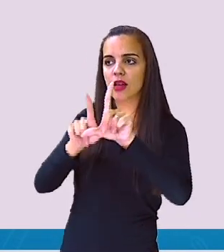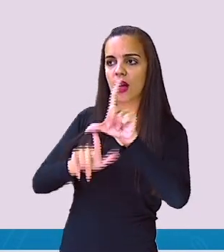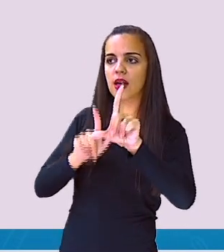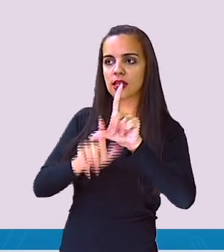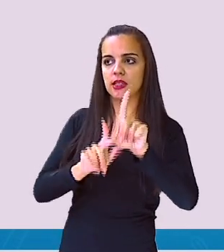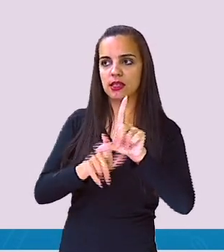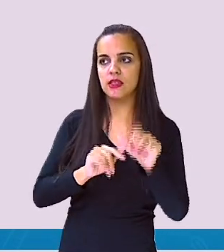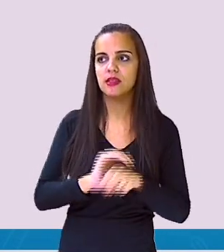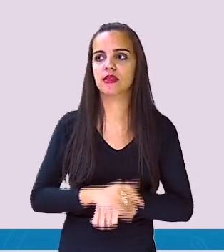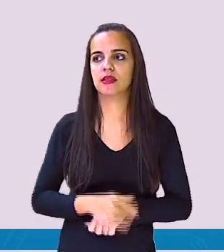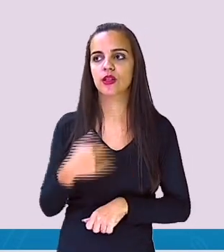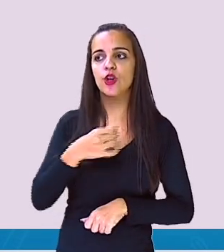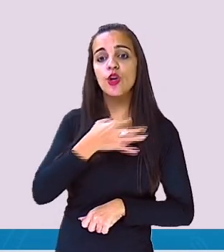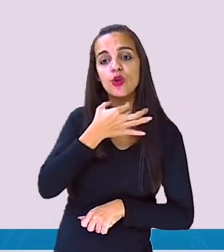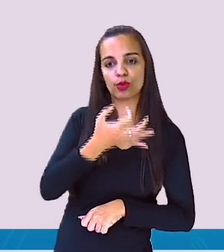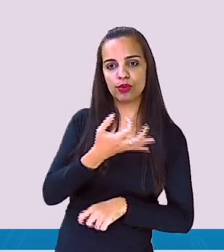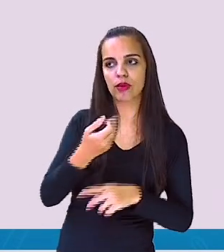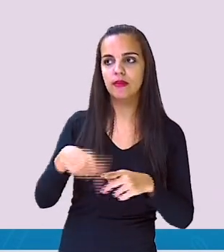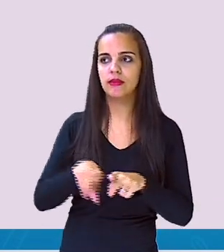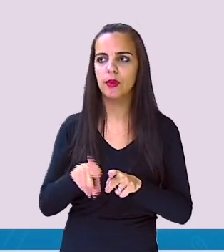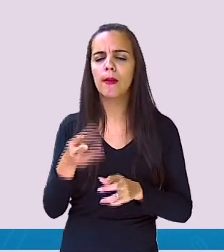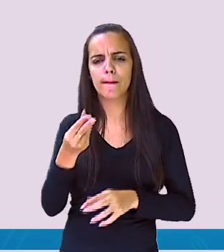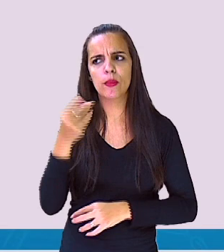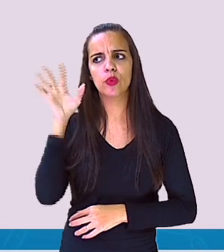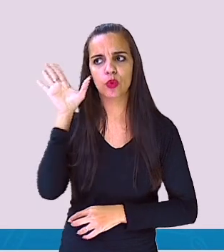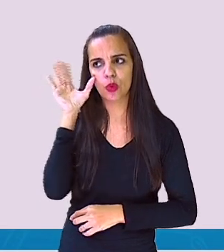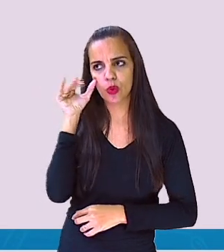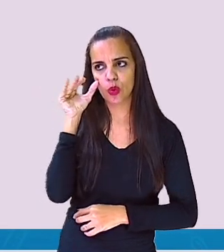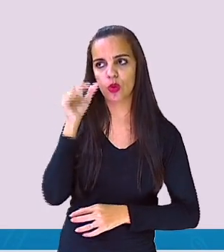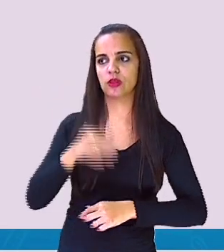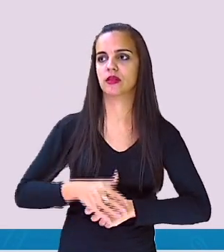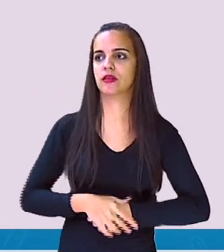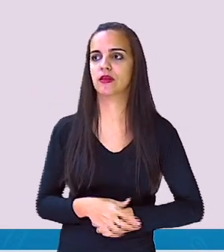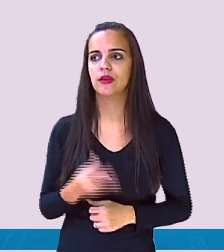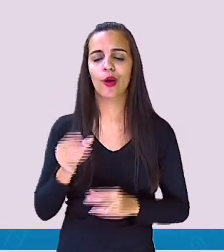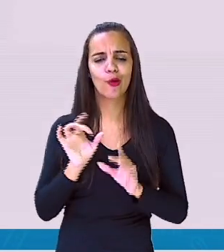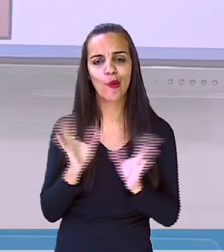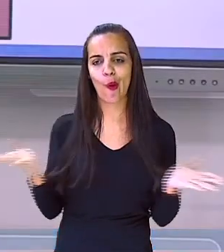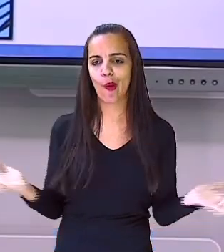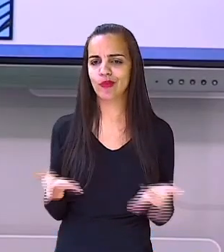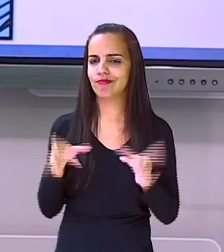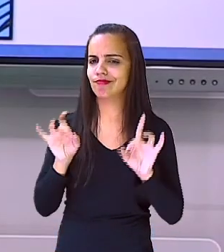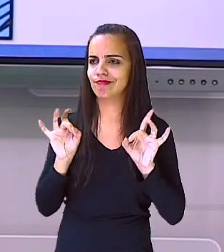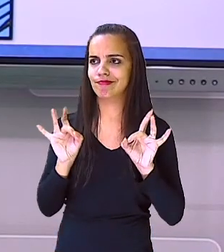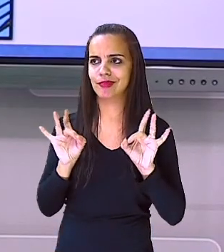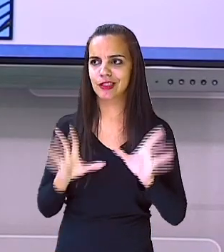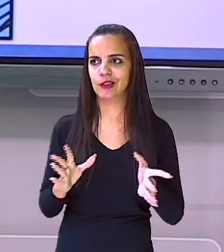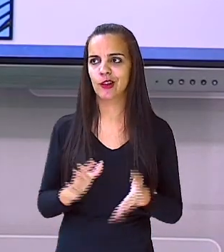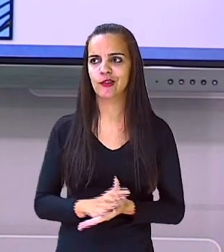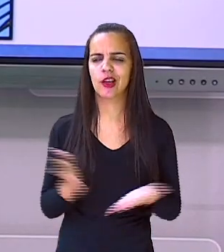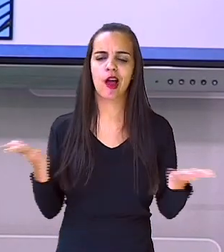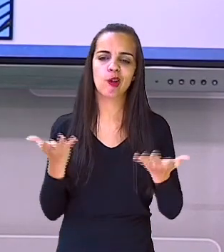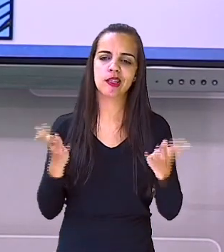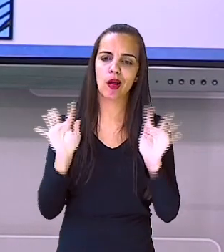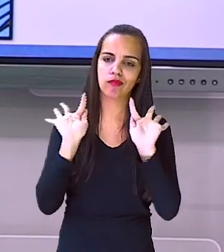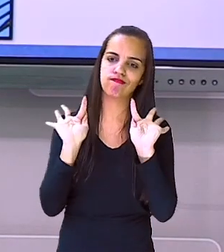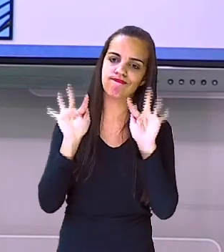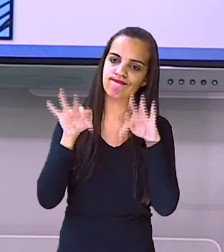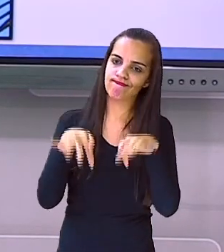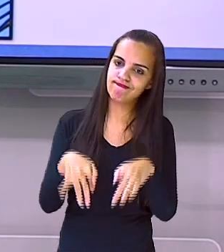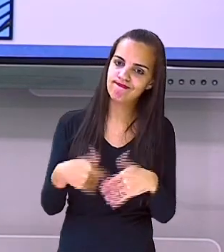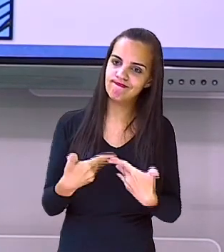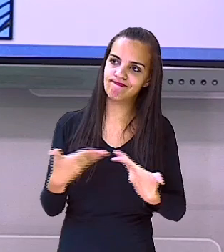palavras. Muito interessante, não é mesmo, pessoal? E por hoje é só. A nossa aula chegou ao fim.